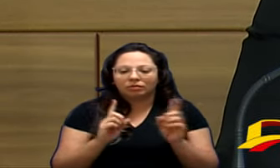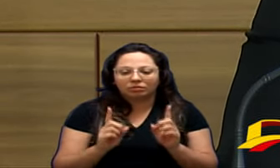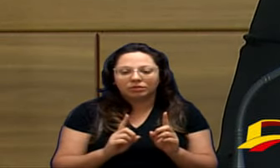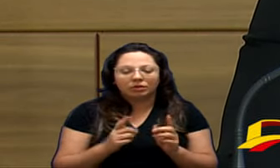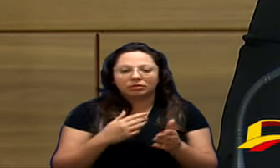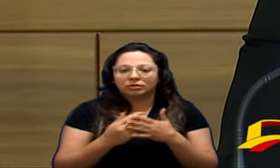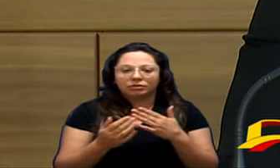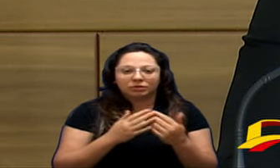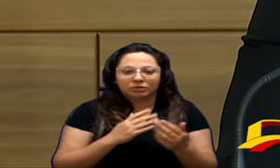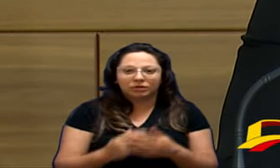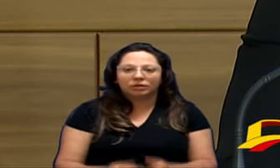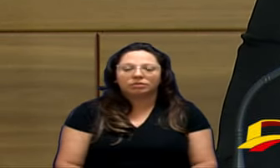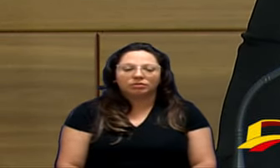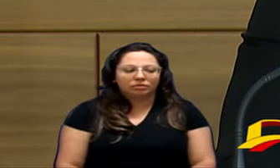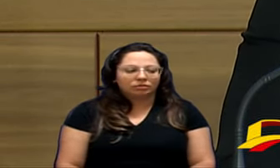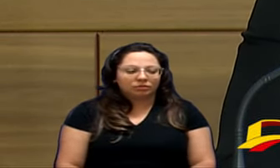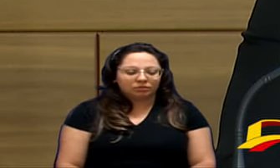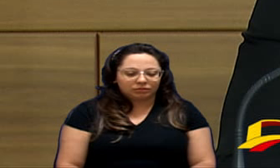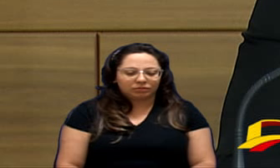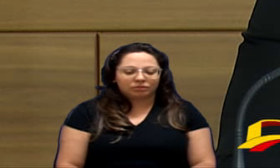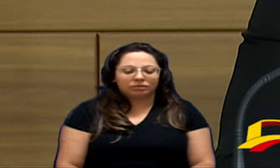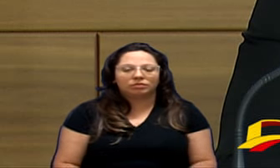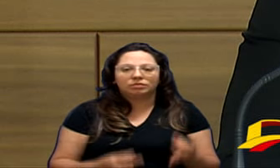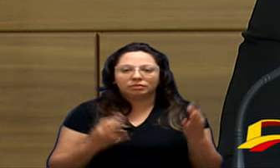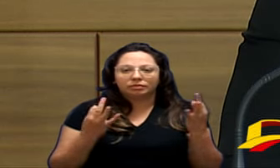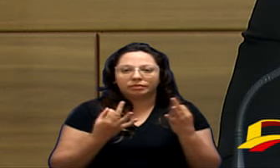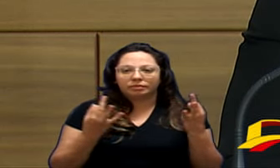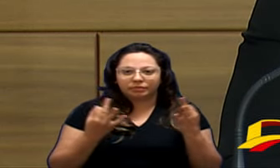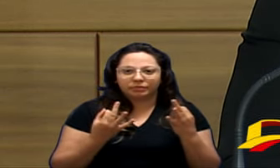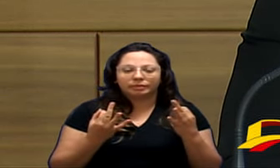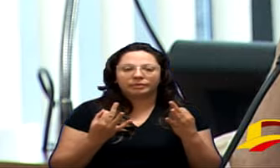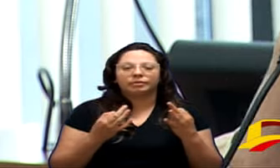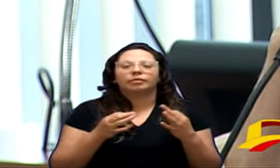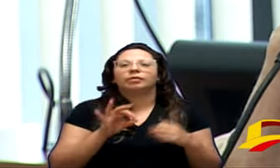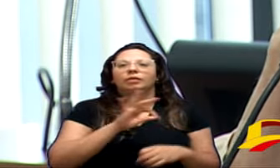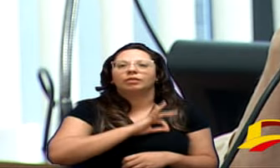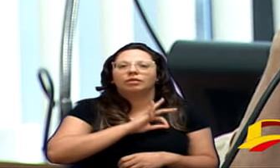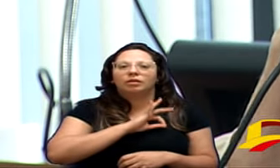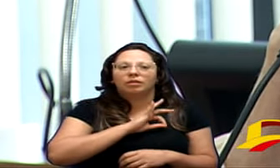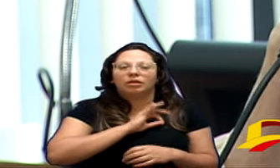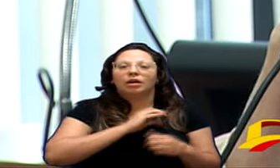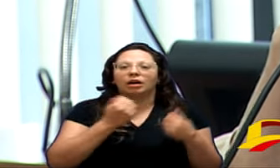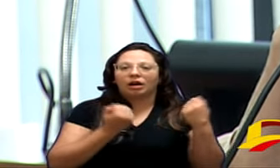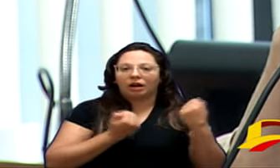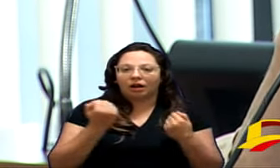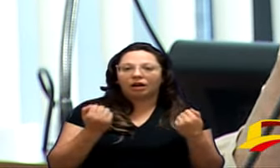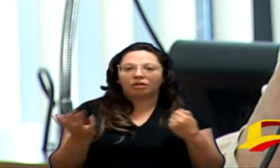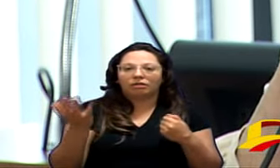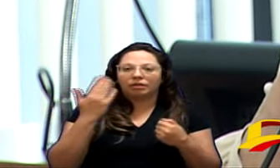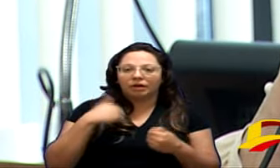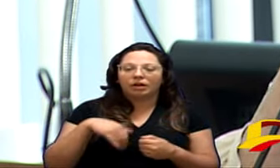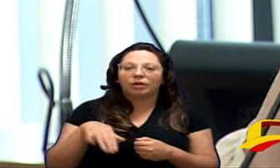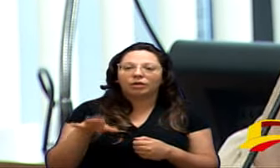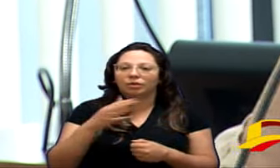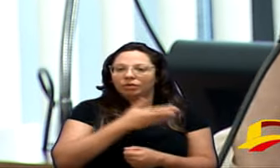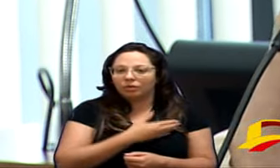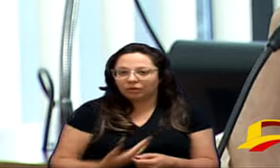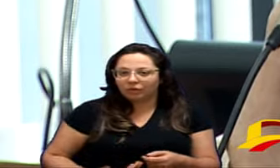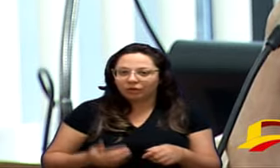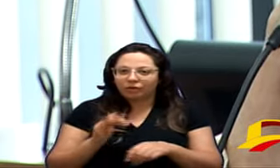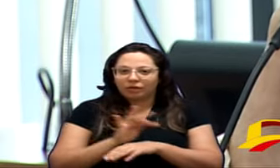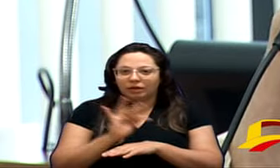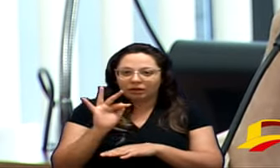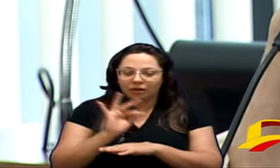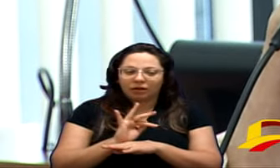incondicionada perfeito eh essas viaturas vieram do governo federal Ministério da Justiça is e duas